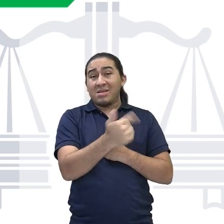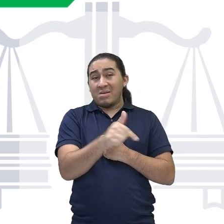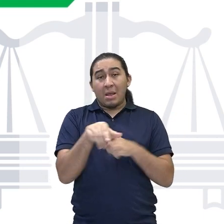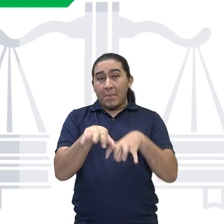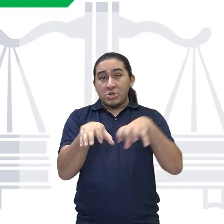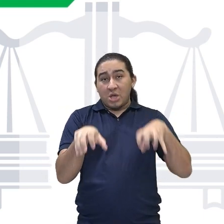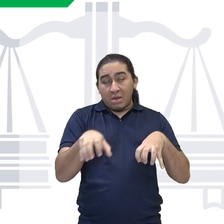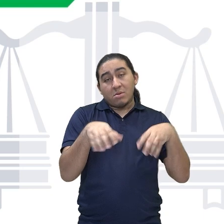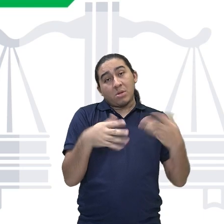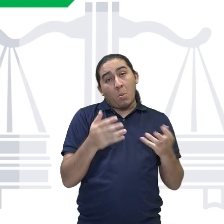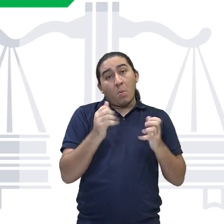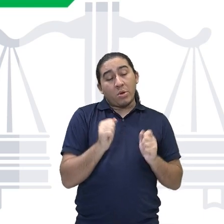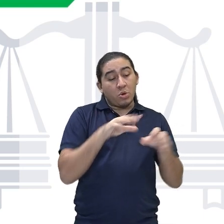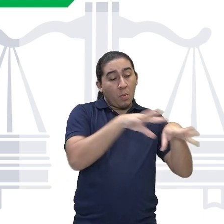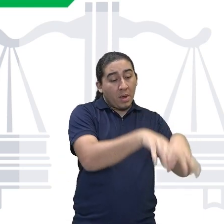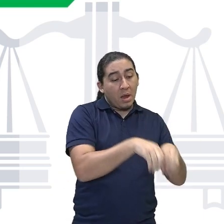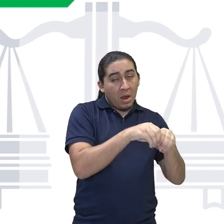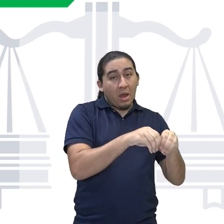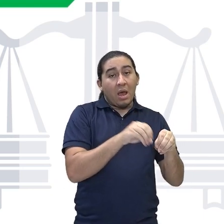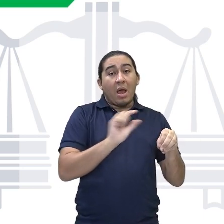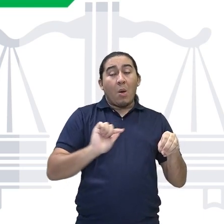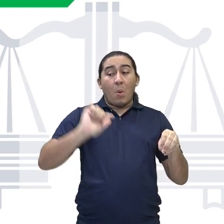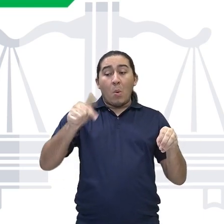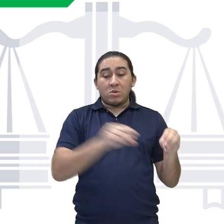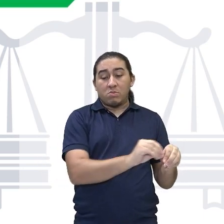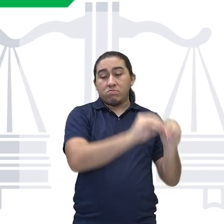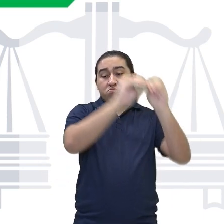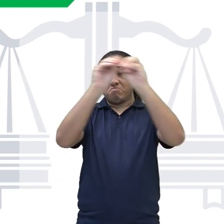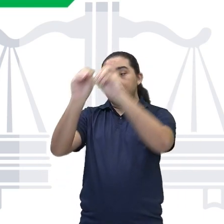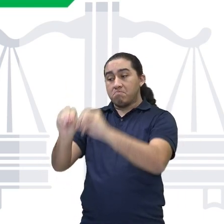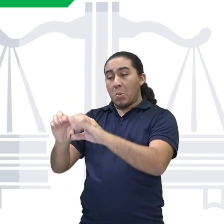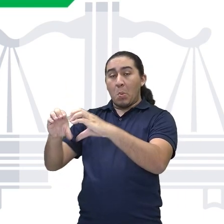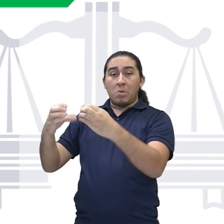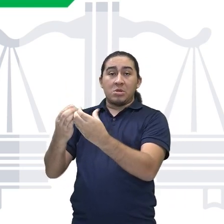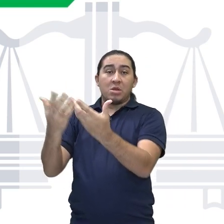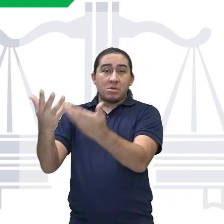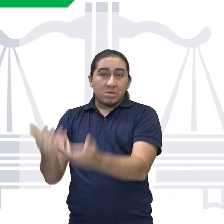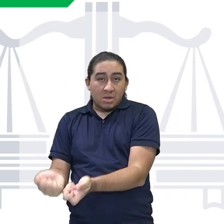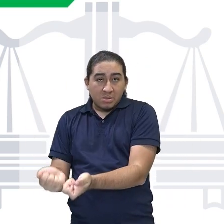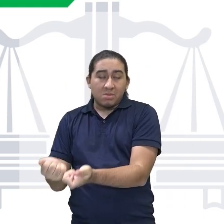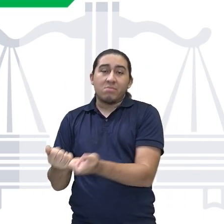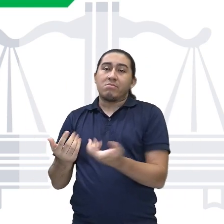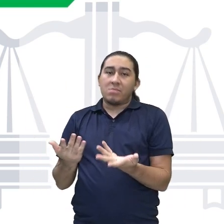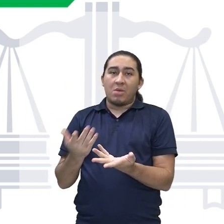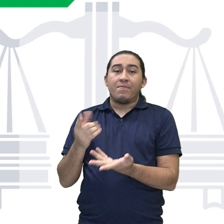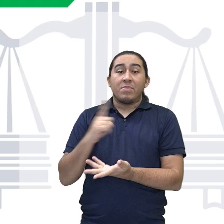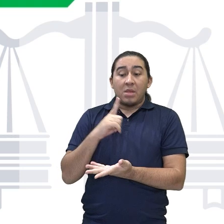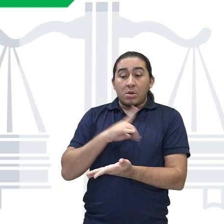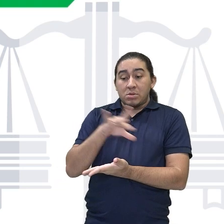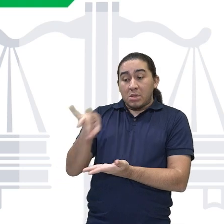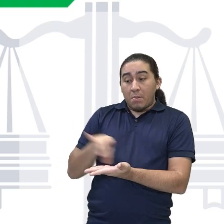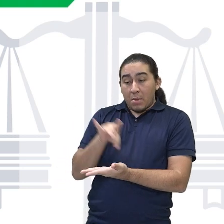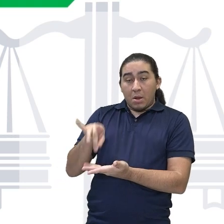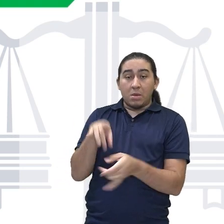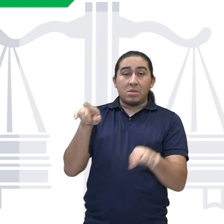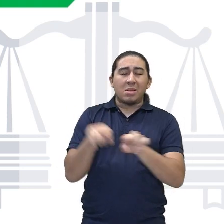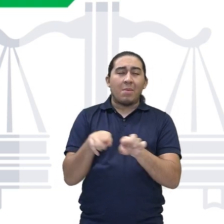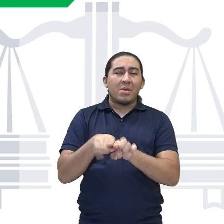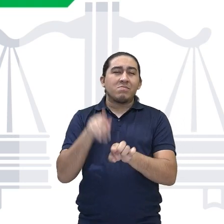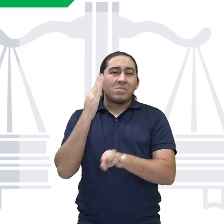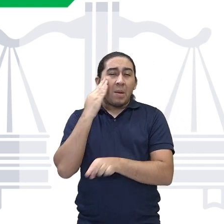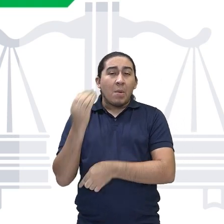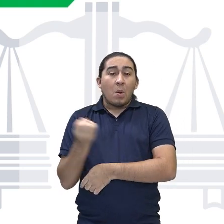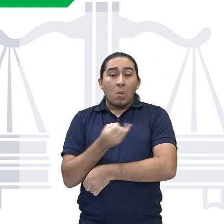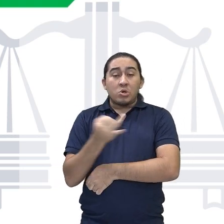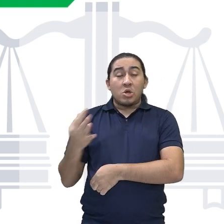outra comunidade aquele equipamento. Então, mesmo isso é feito na etapa do CMEAN. A gente tanto vai saber quanto de coisa nova a gente